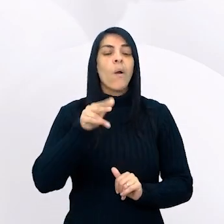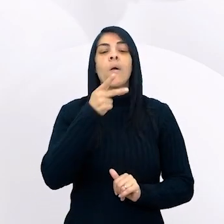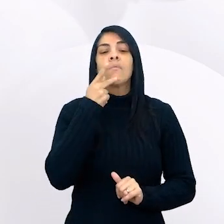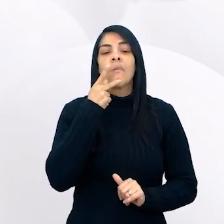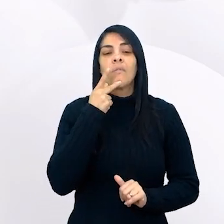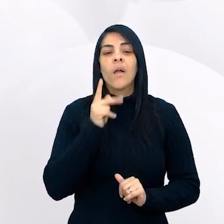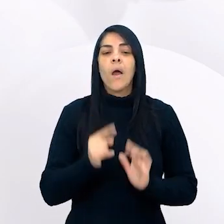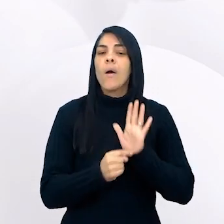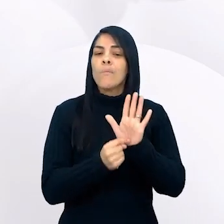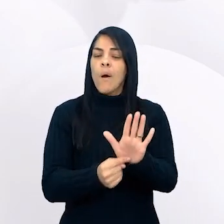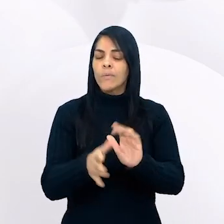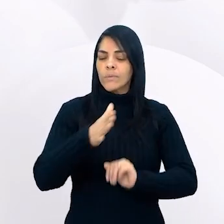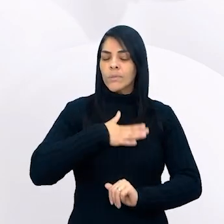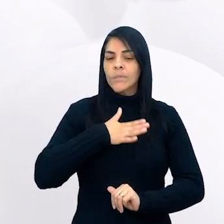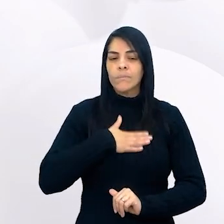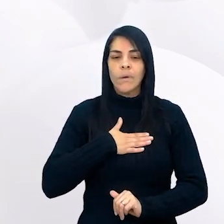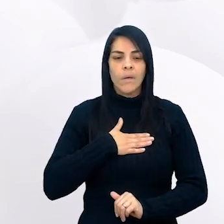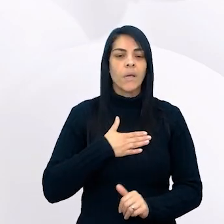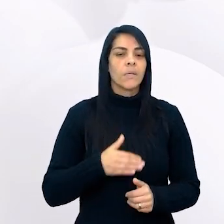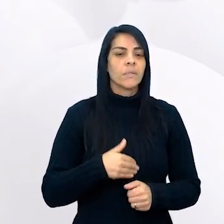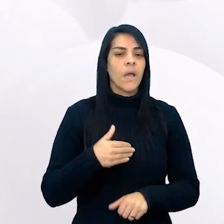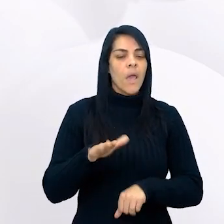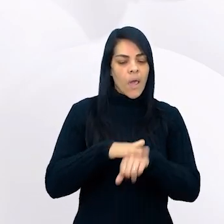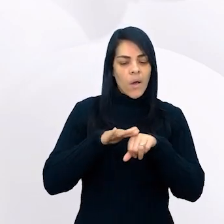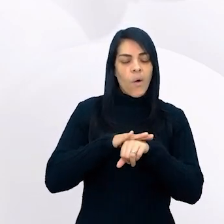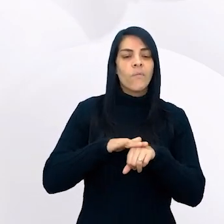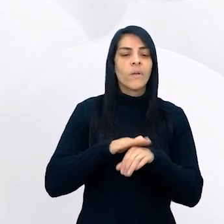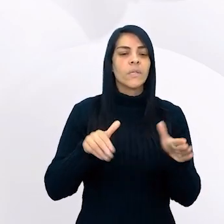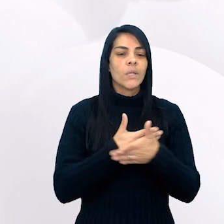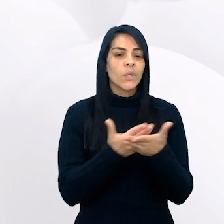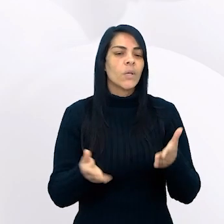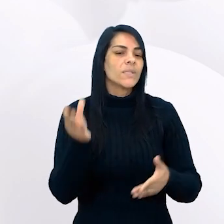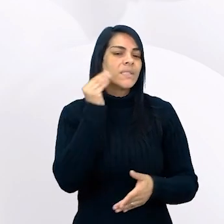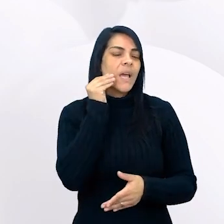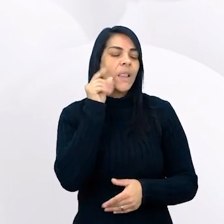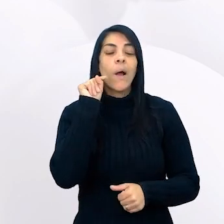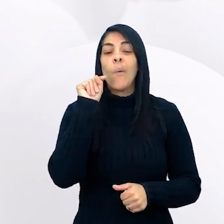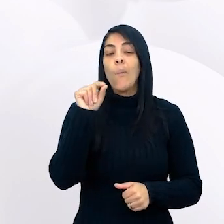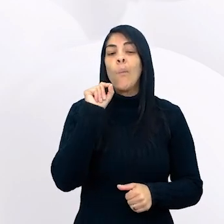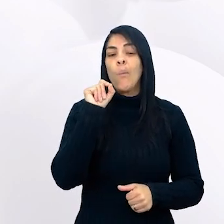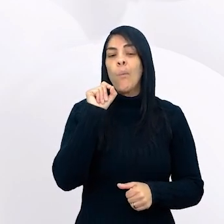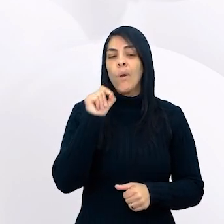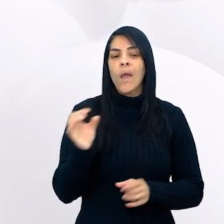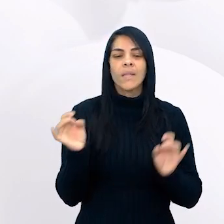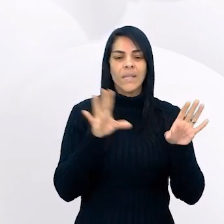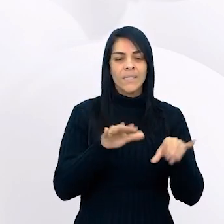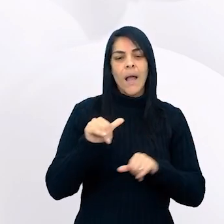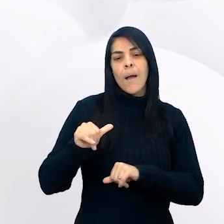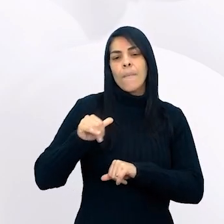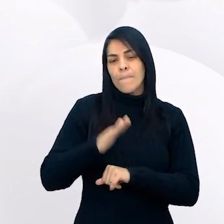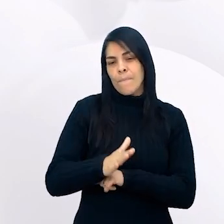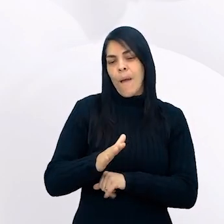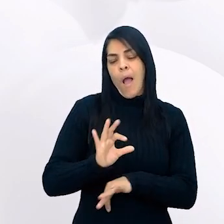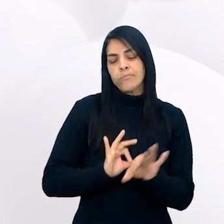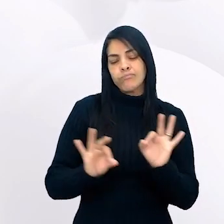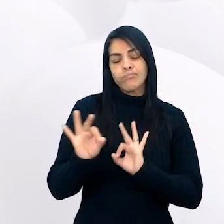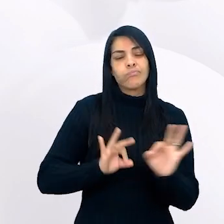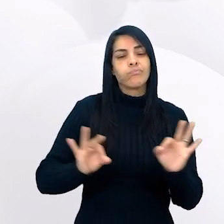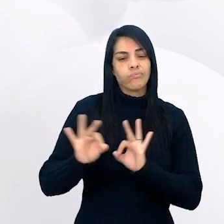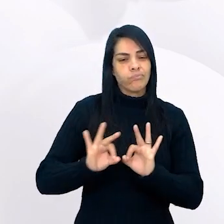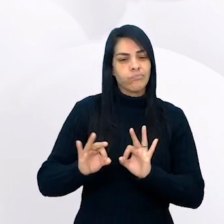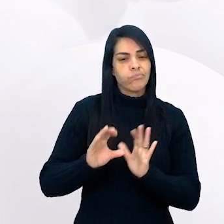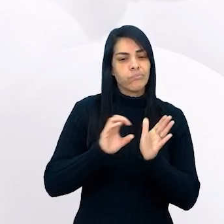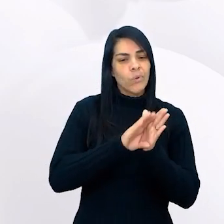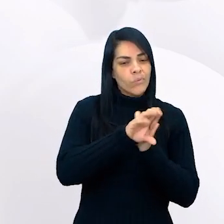de mostre-me ou virem e conversem, a gente tenta deixar o mais produtivo, o mais